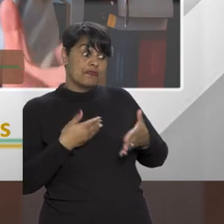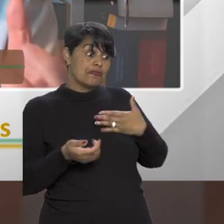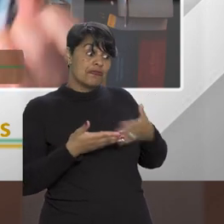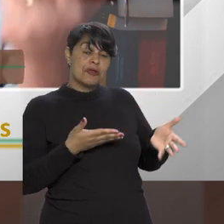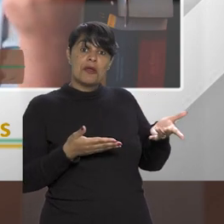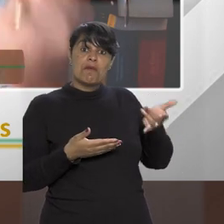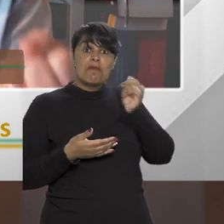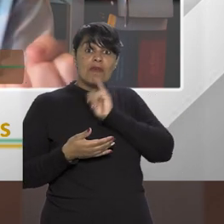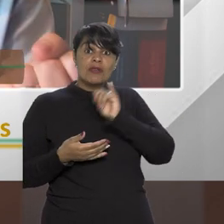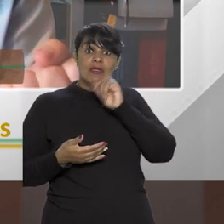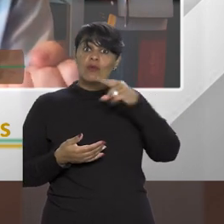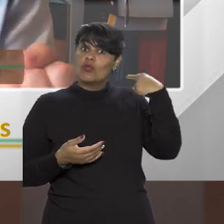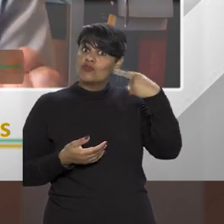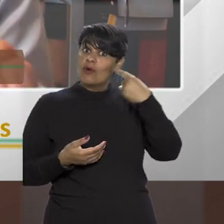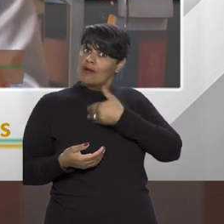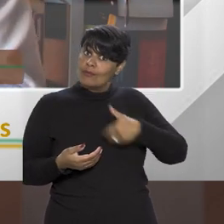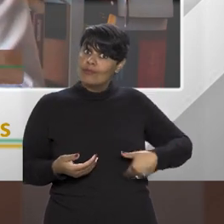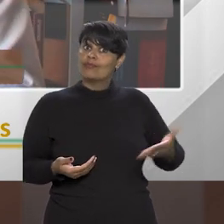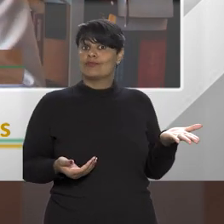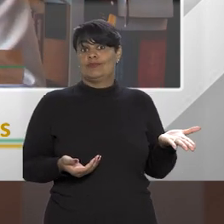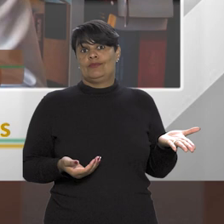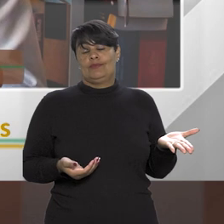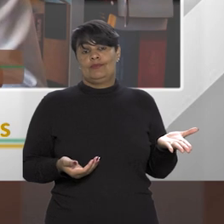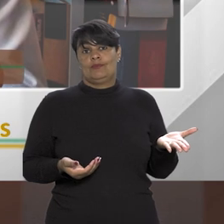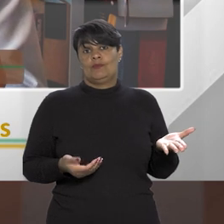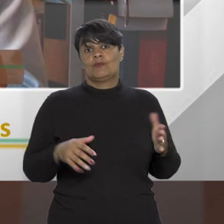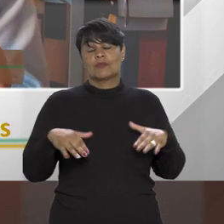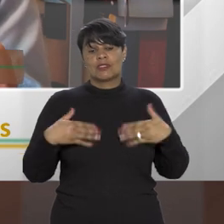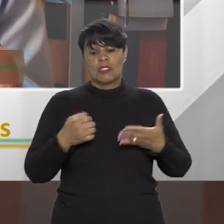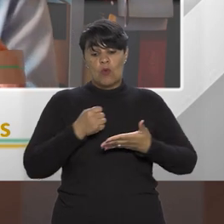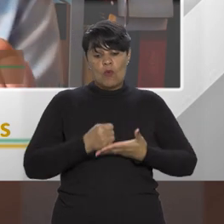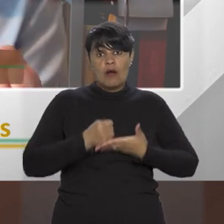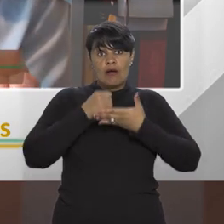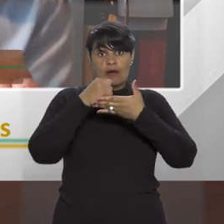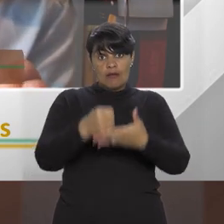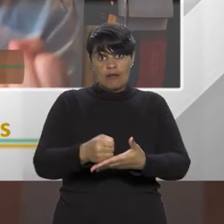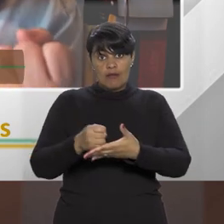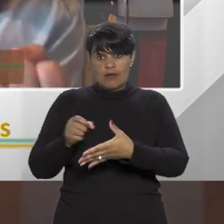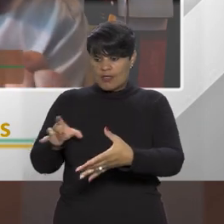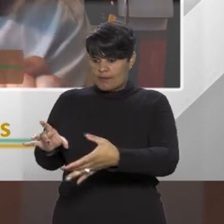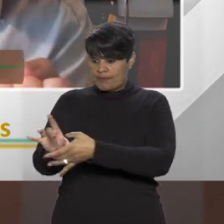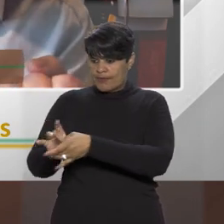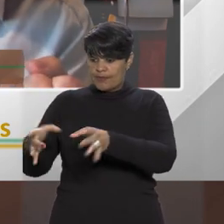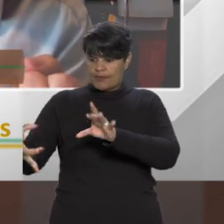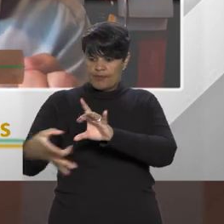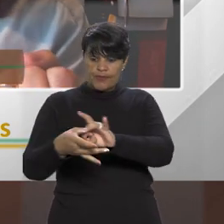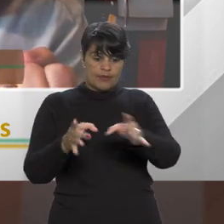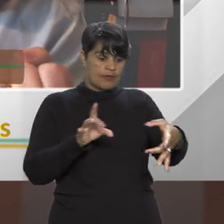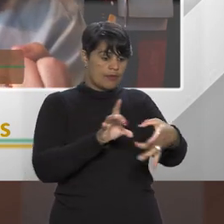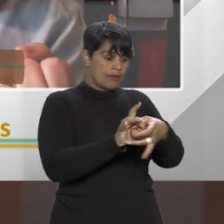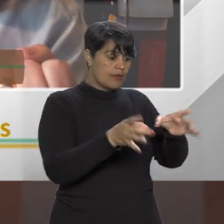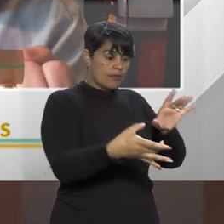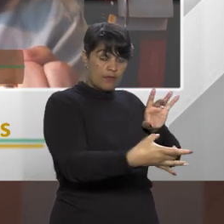interinstitucional do judiciário com litigantes habituais é um dos instrumentos que mais